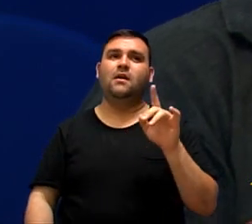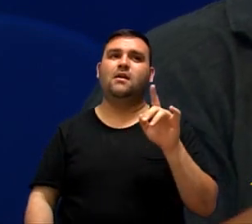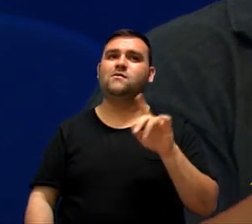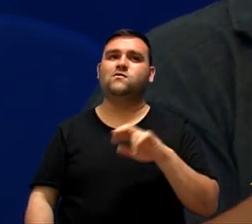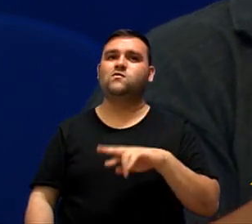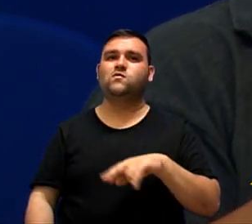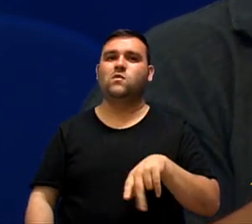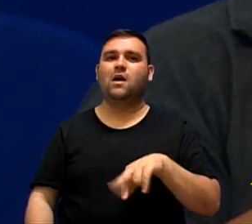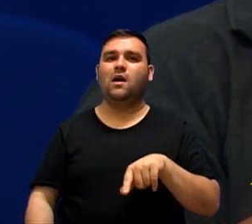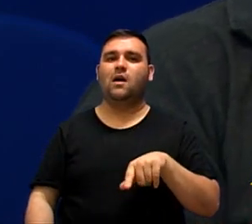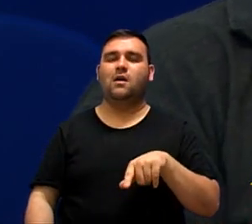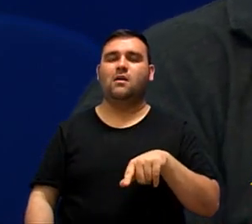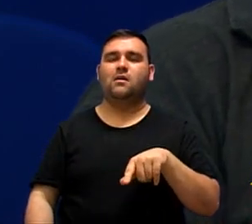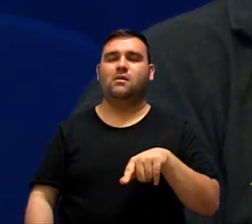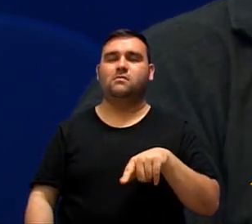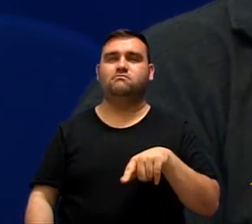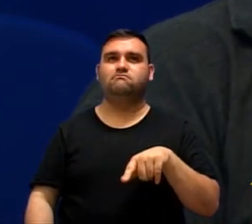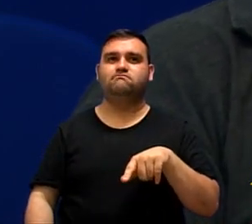não se...